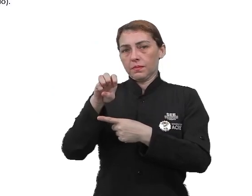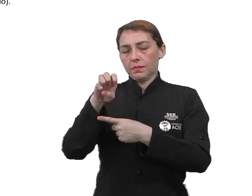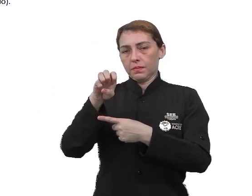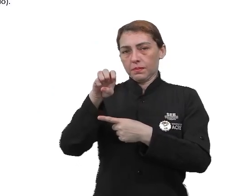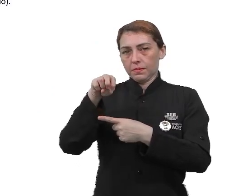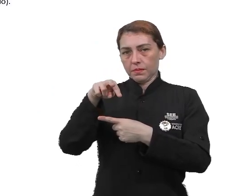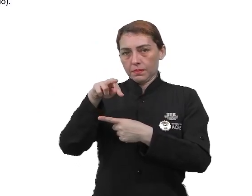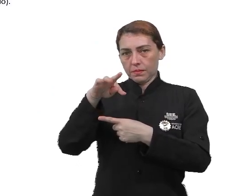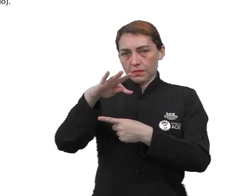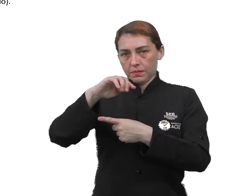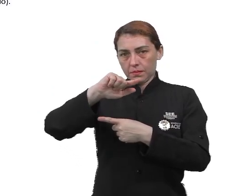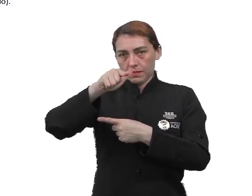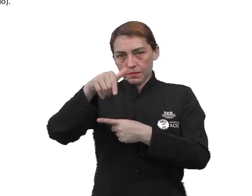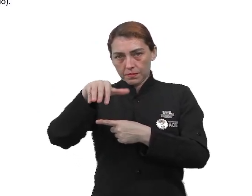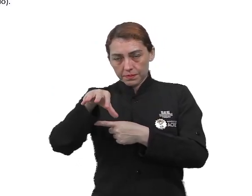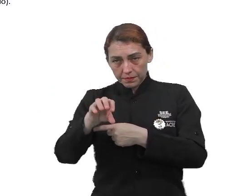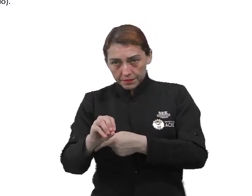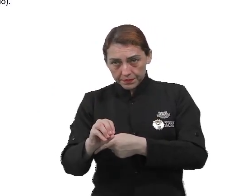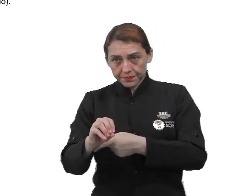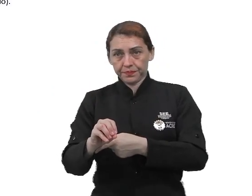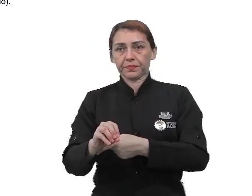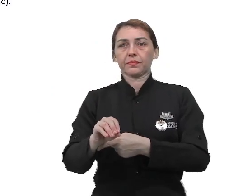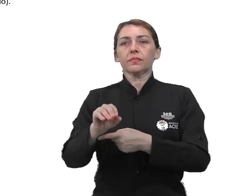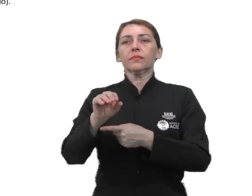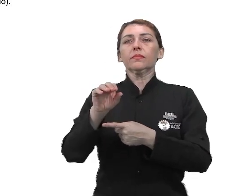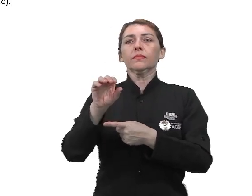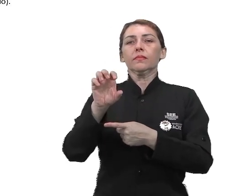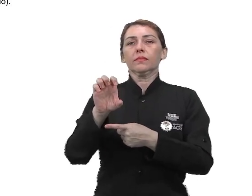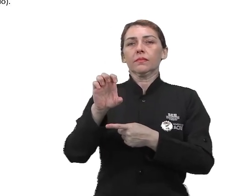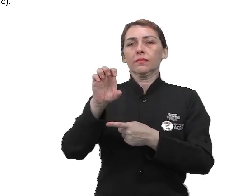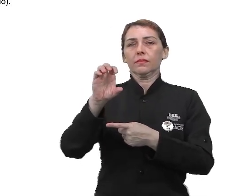eólica. Sedimentação da erosão eólica é